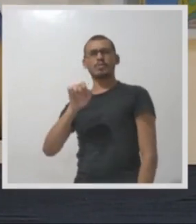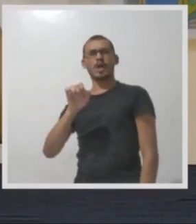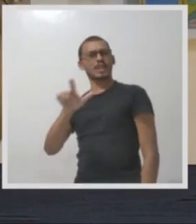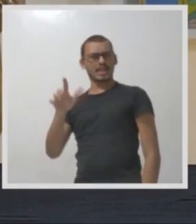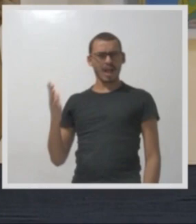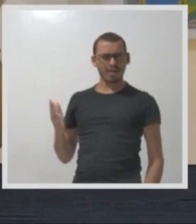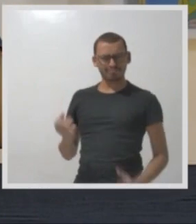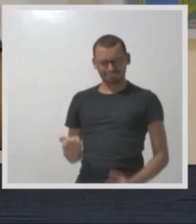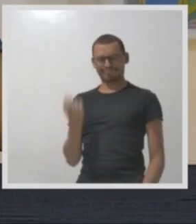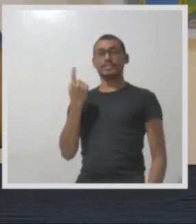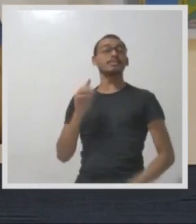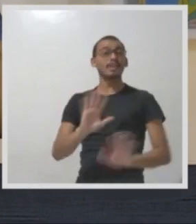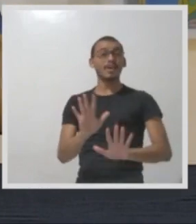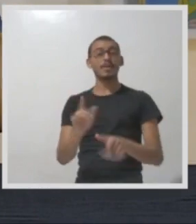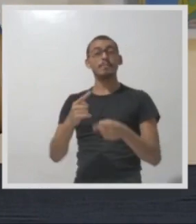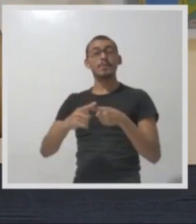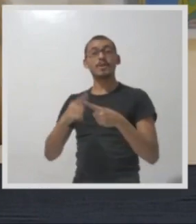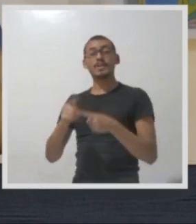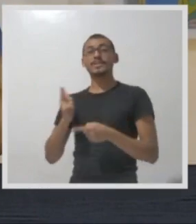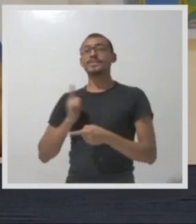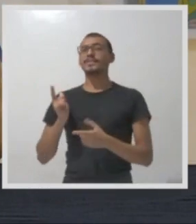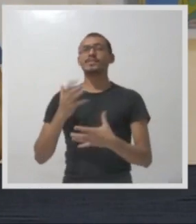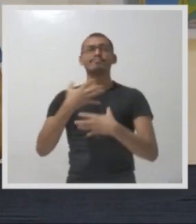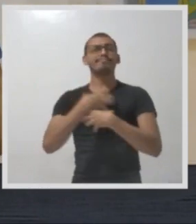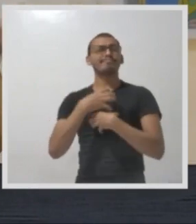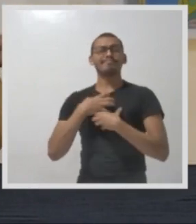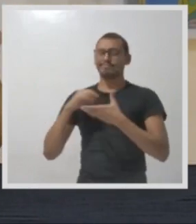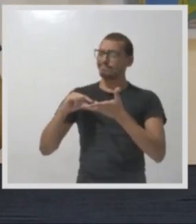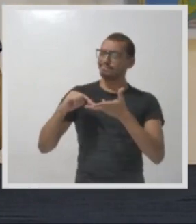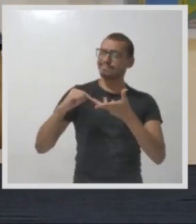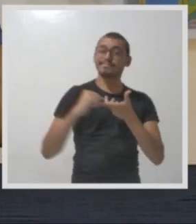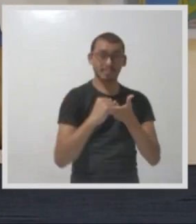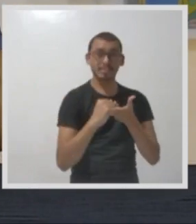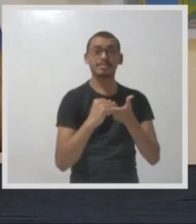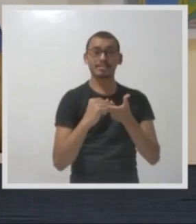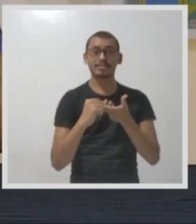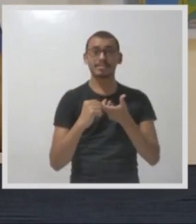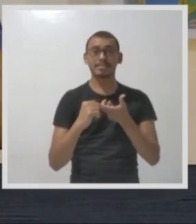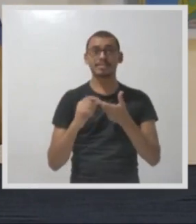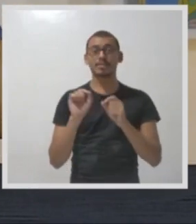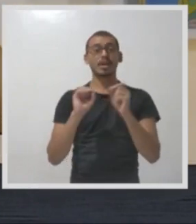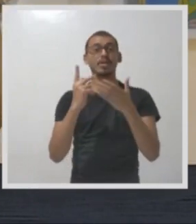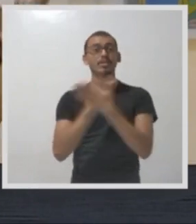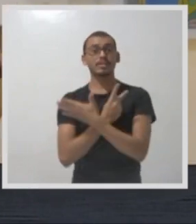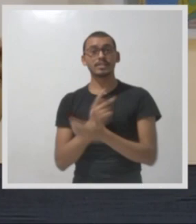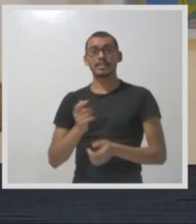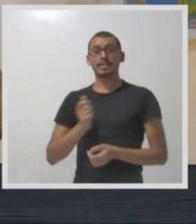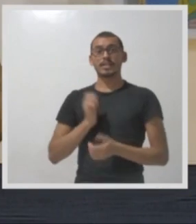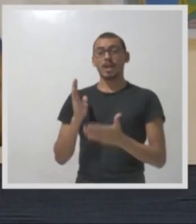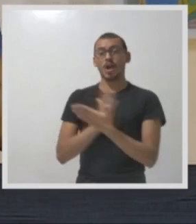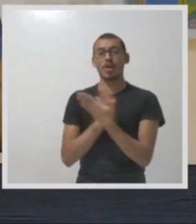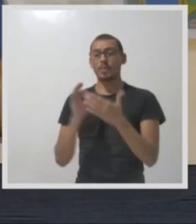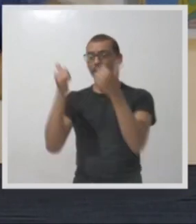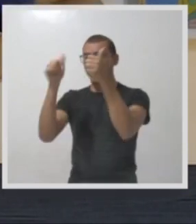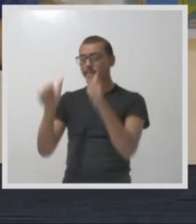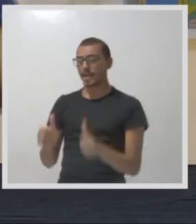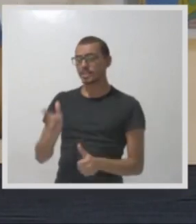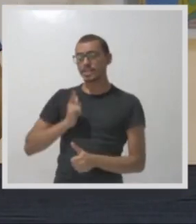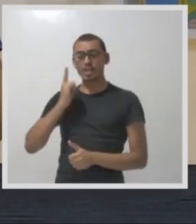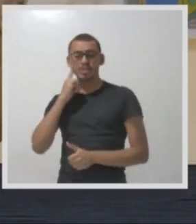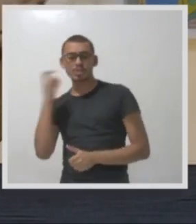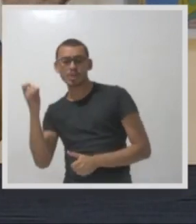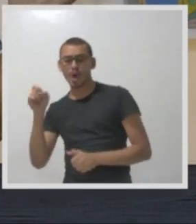É só você entender que tem muitos modos dentro dele. Ou seja, tem imagem, tem som, tem movimento,